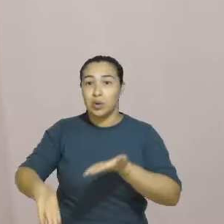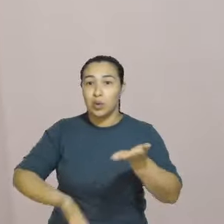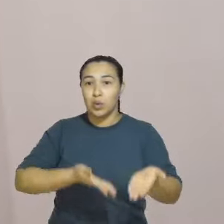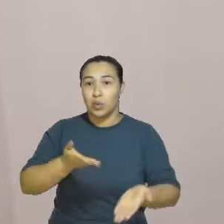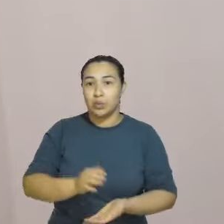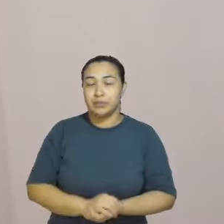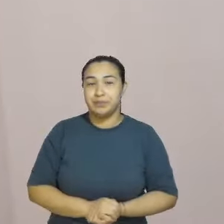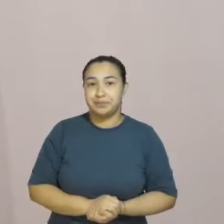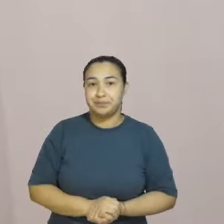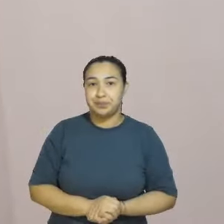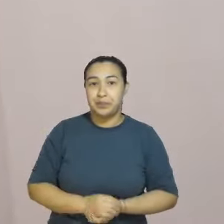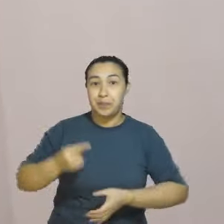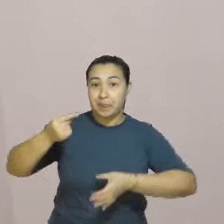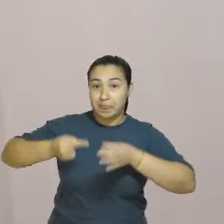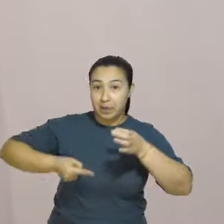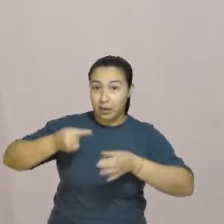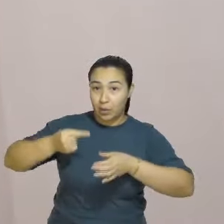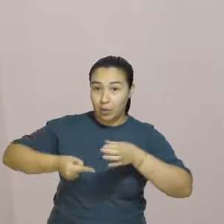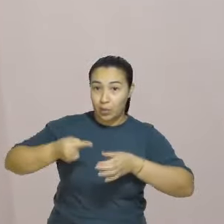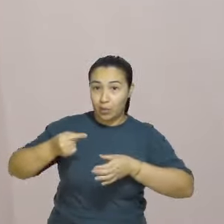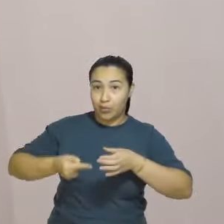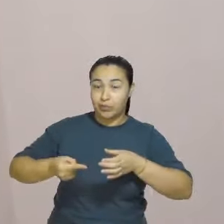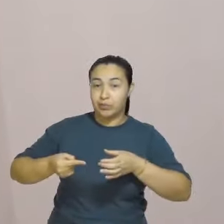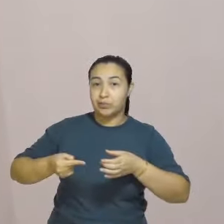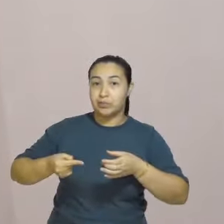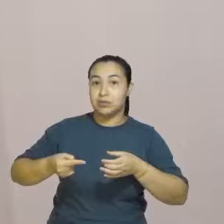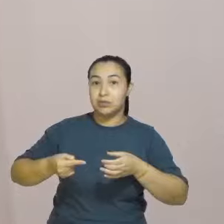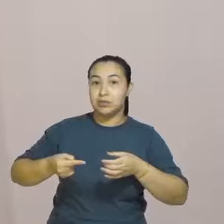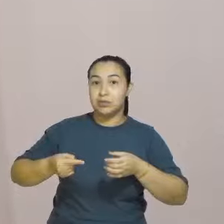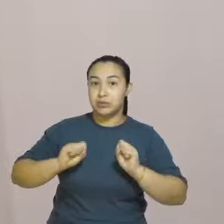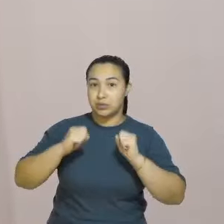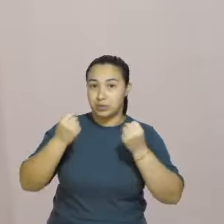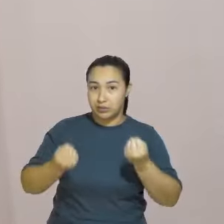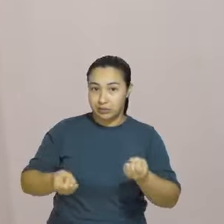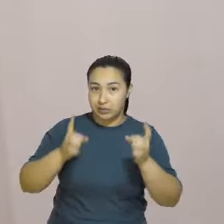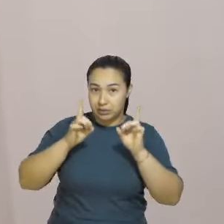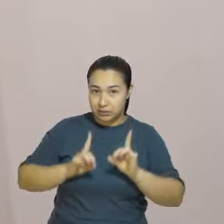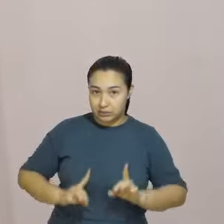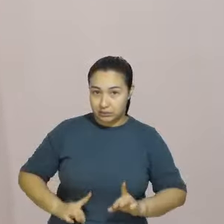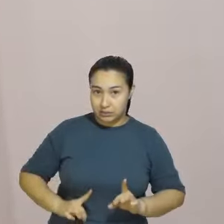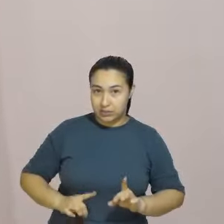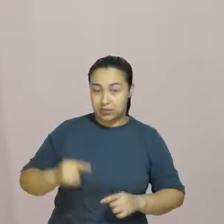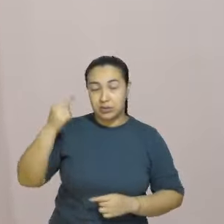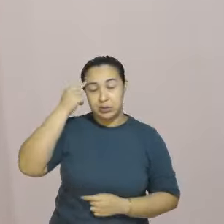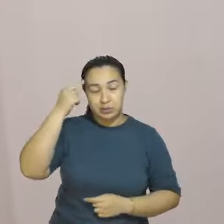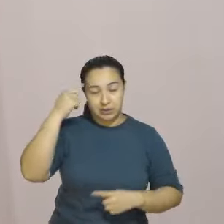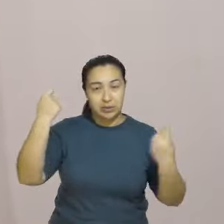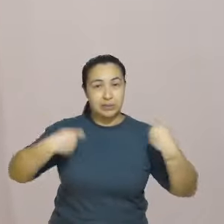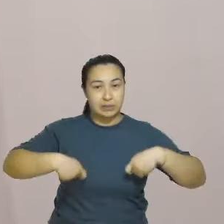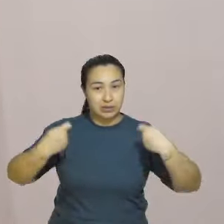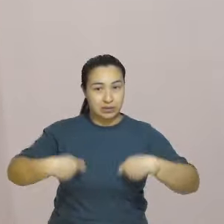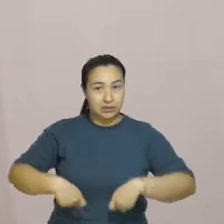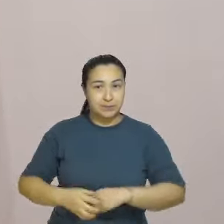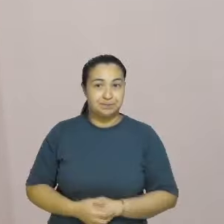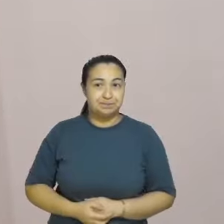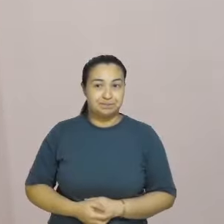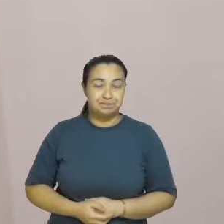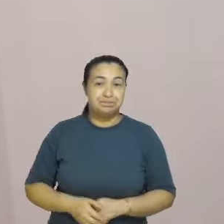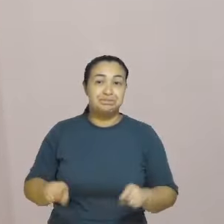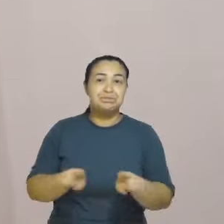comissão, deputado Vicente Caropreso, temos que pensar nesse livro. Queria, aqui